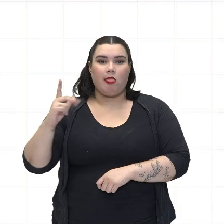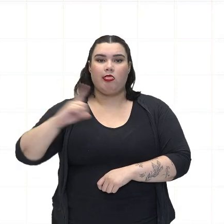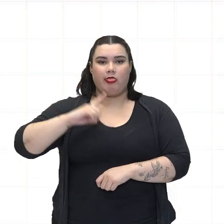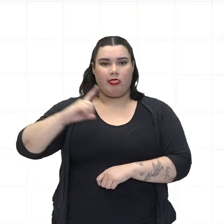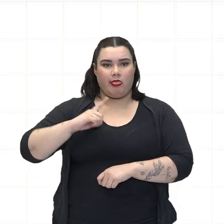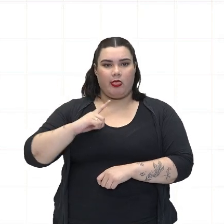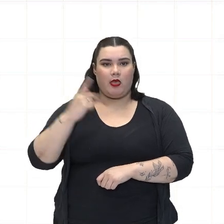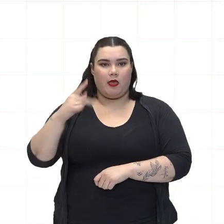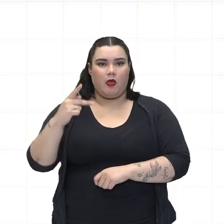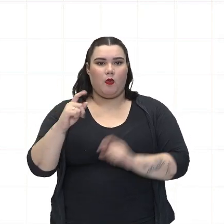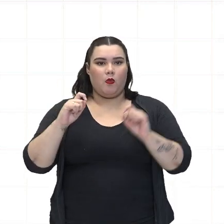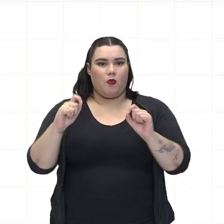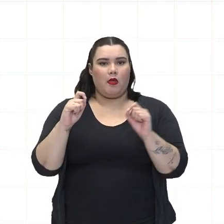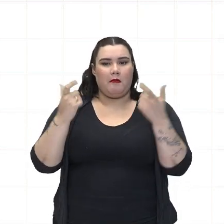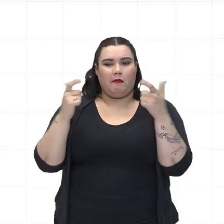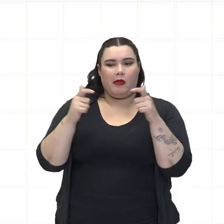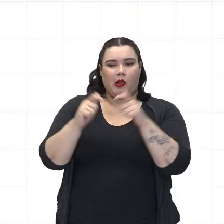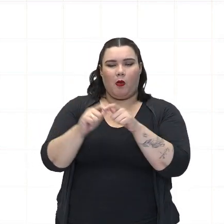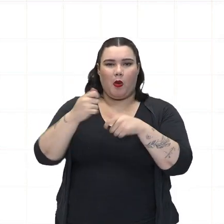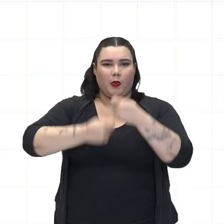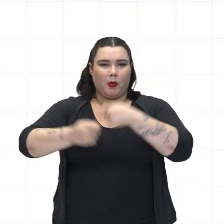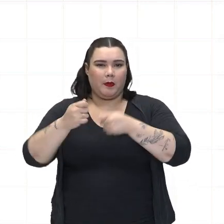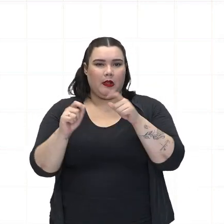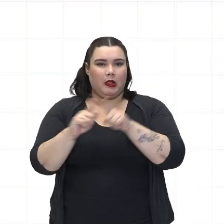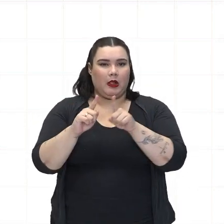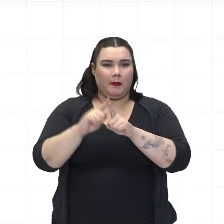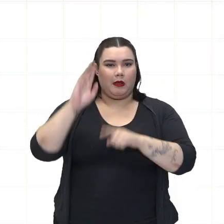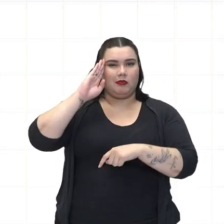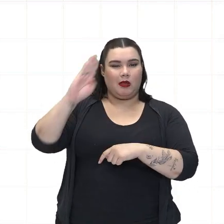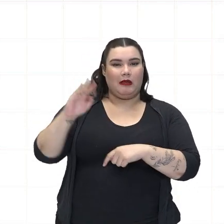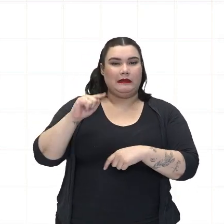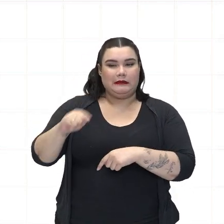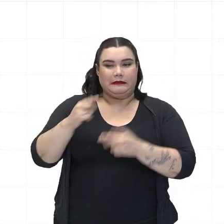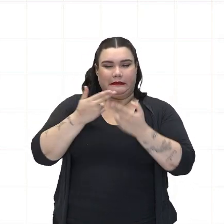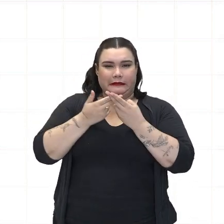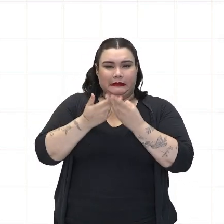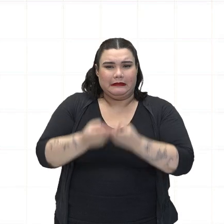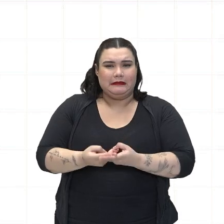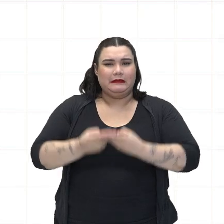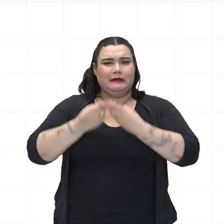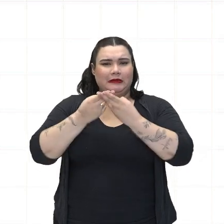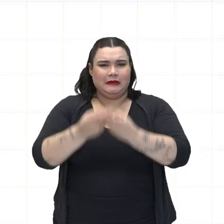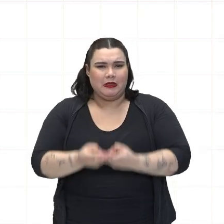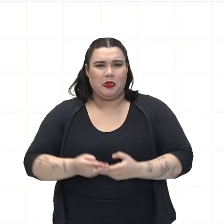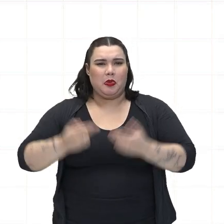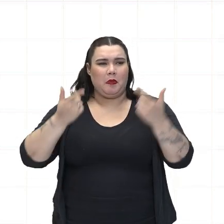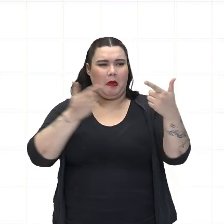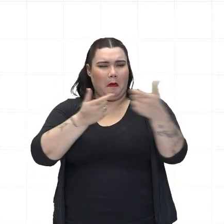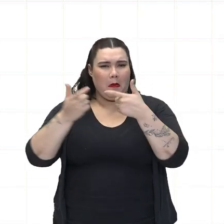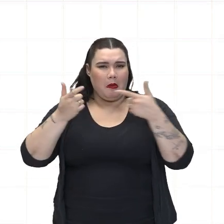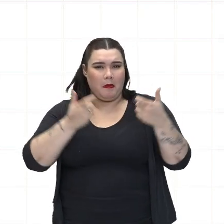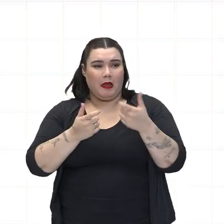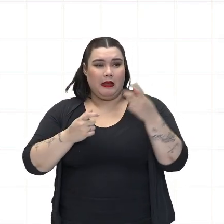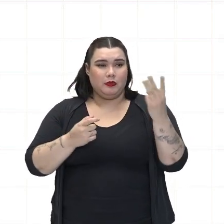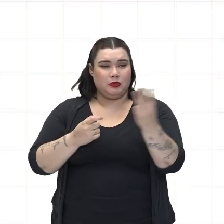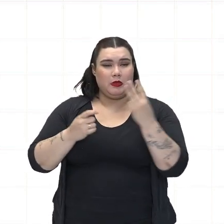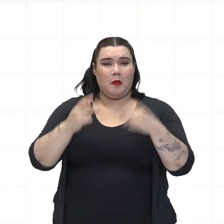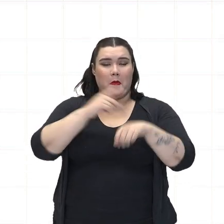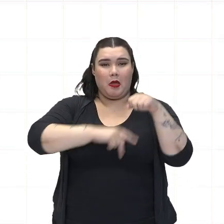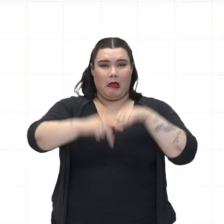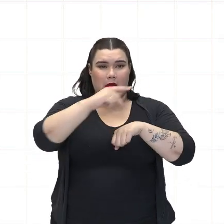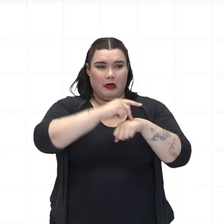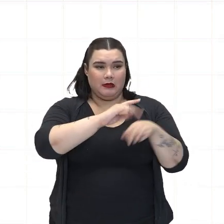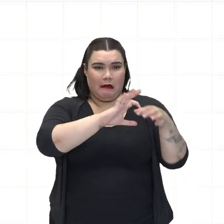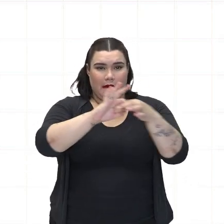poderio econômico e militar, resistiu tenazmente às forças da Tríplice Aliança por vários anos.